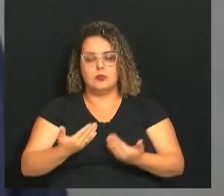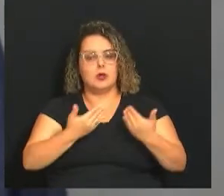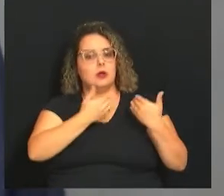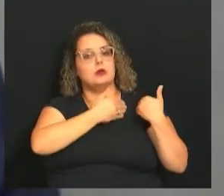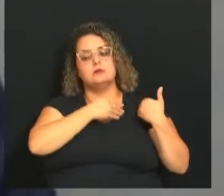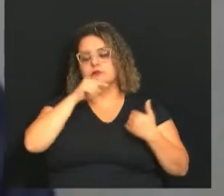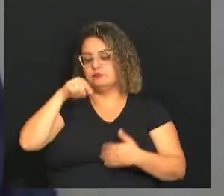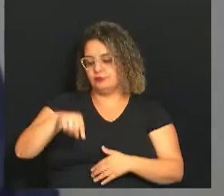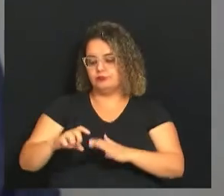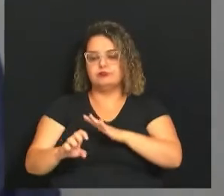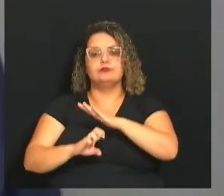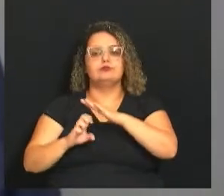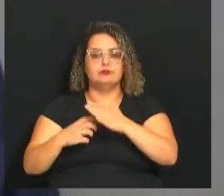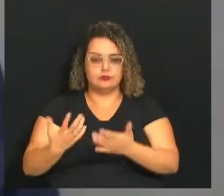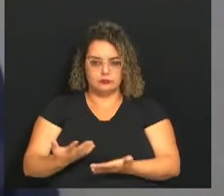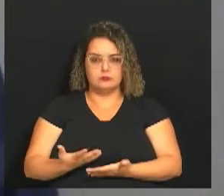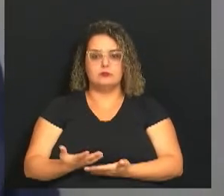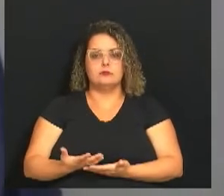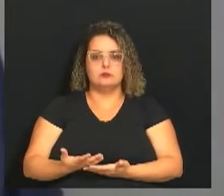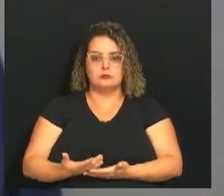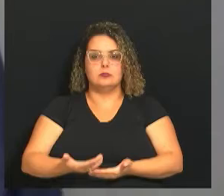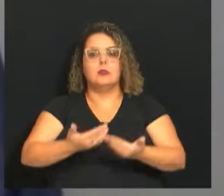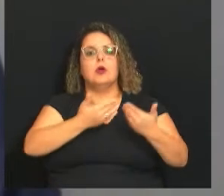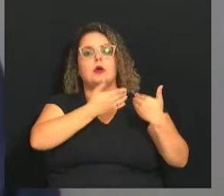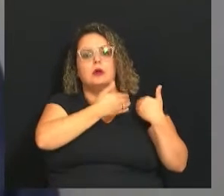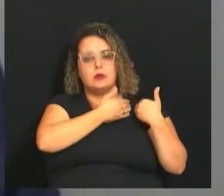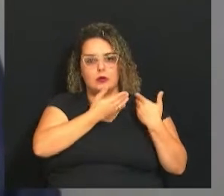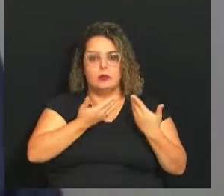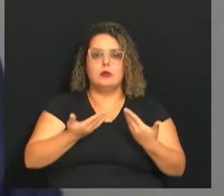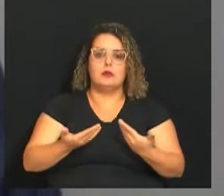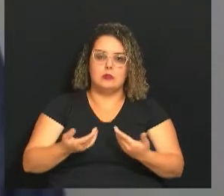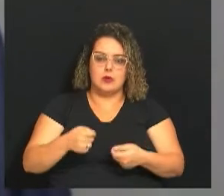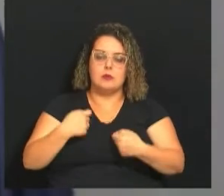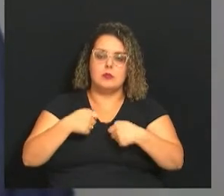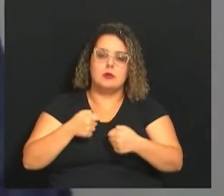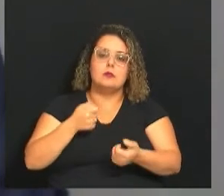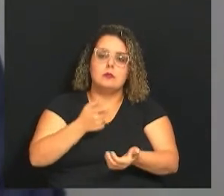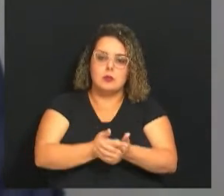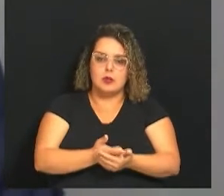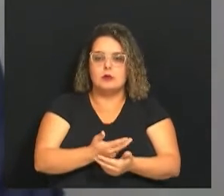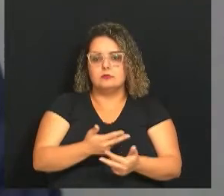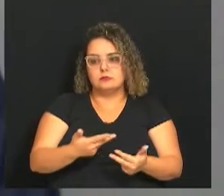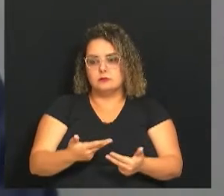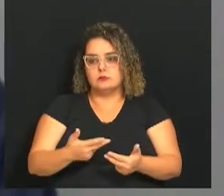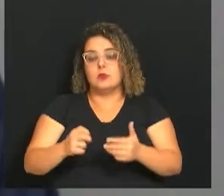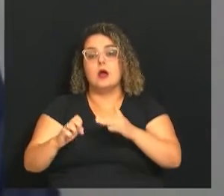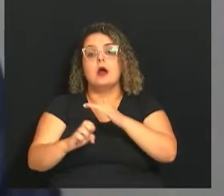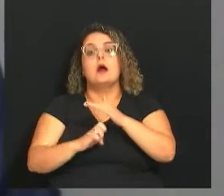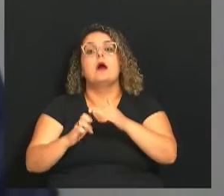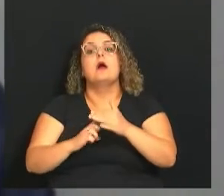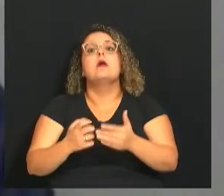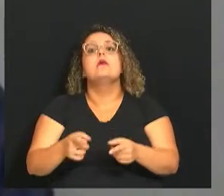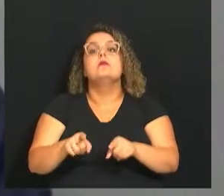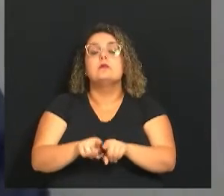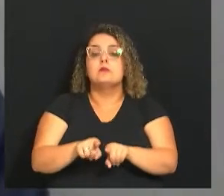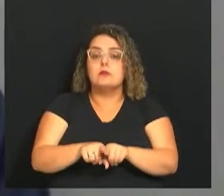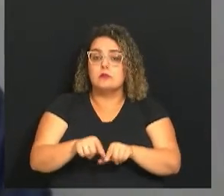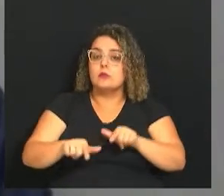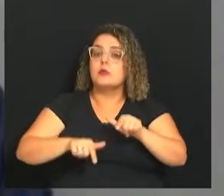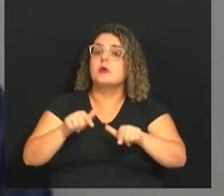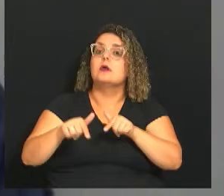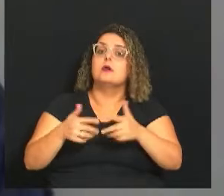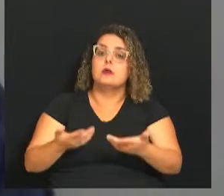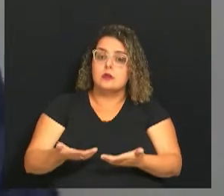empresa e esse funcionário vai acabar tendo que ser indenizado. É importante que a empresa verifique que ela também precisa trabalhar nessa